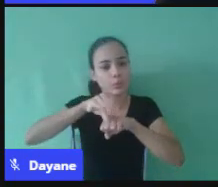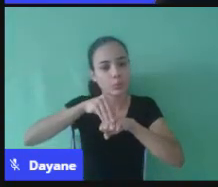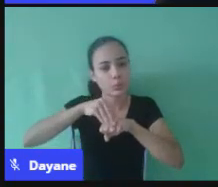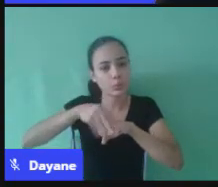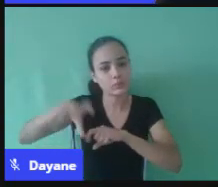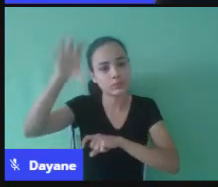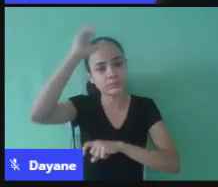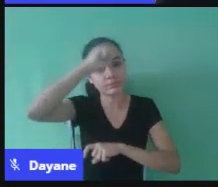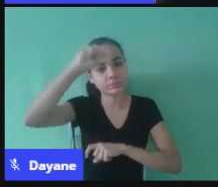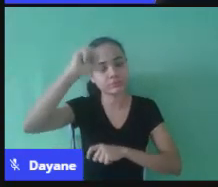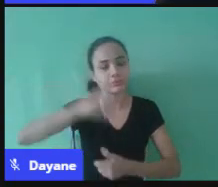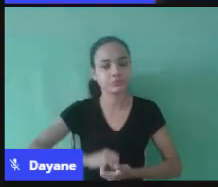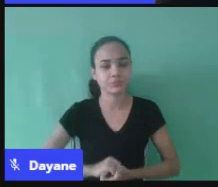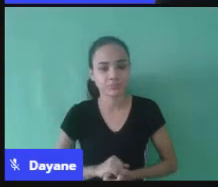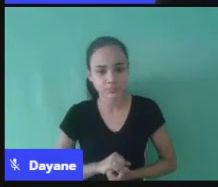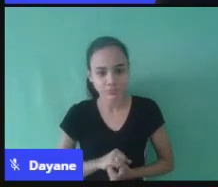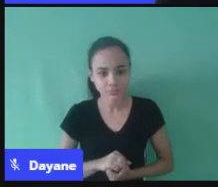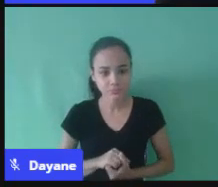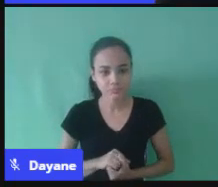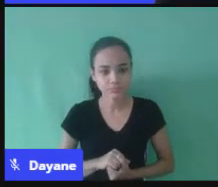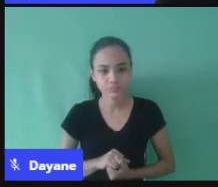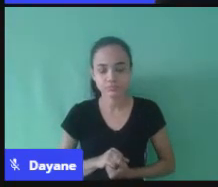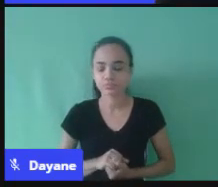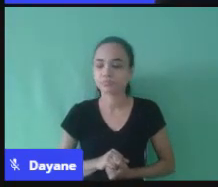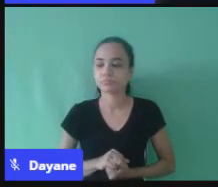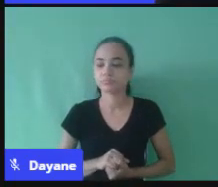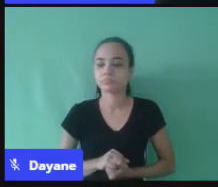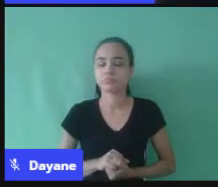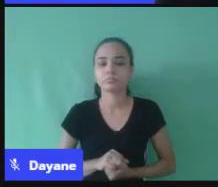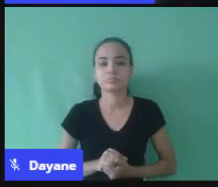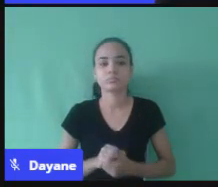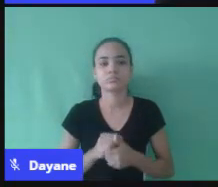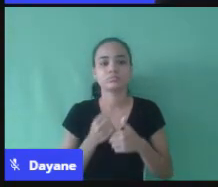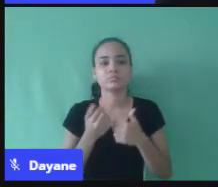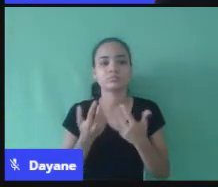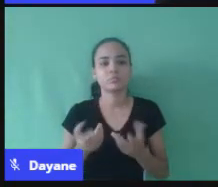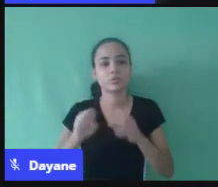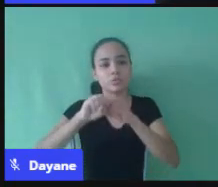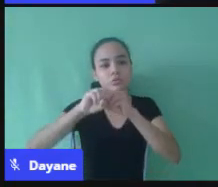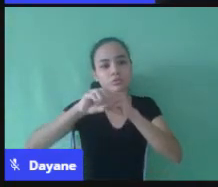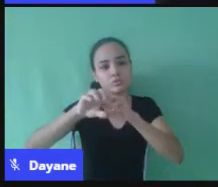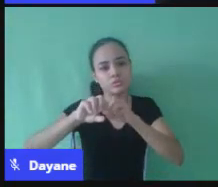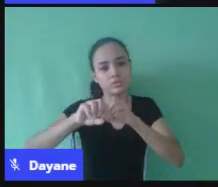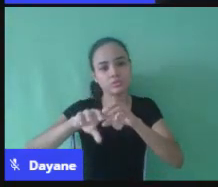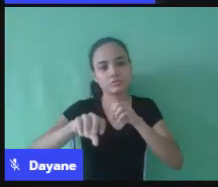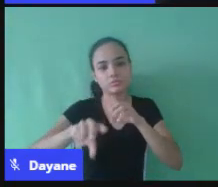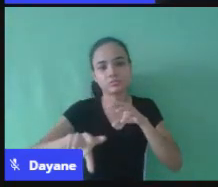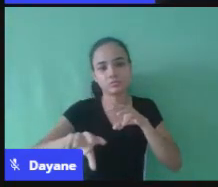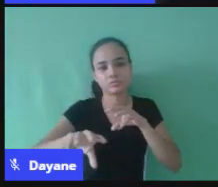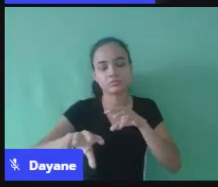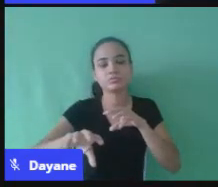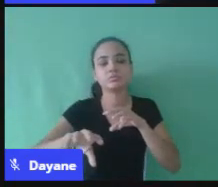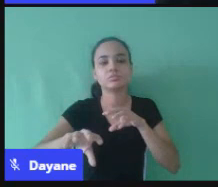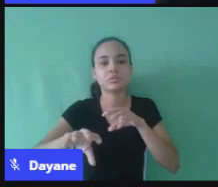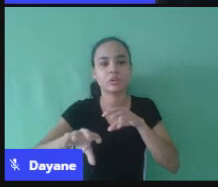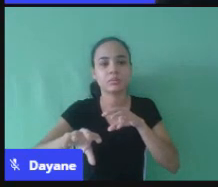Dialogando com o ensino remoto na transição para o ensino híbrido. Então, nesse